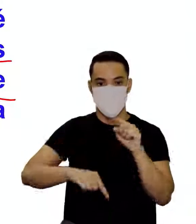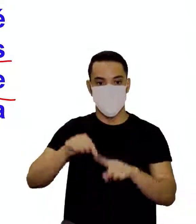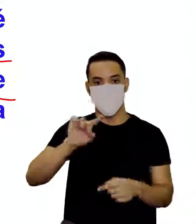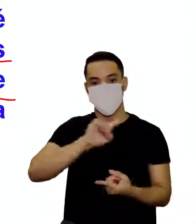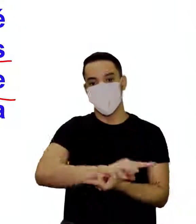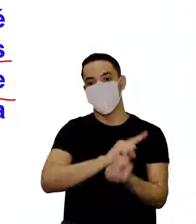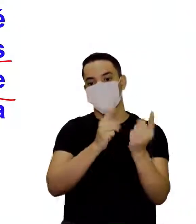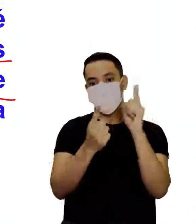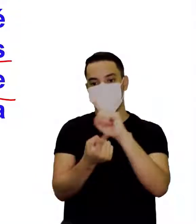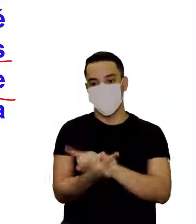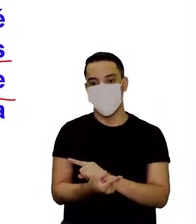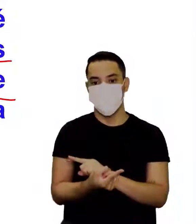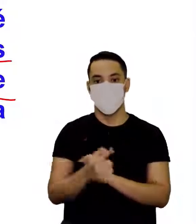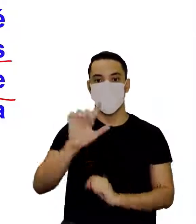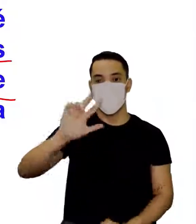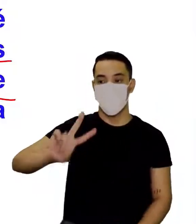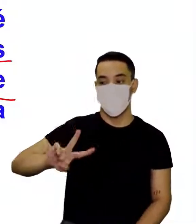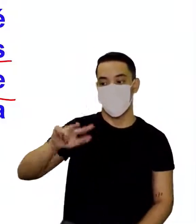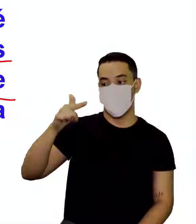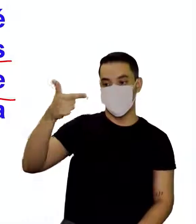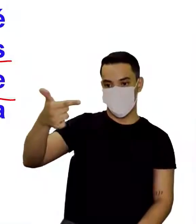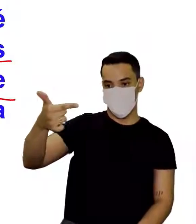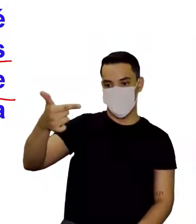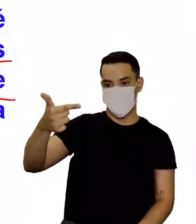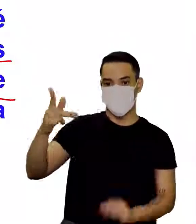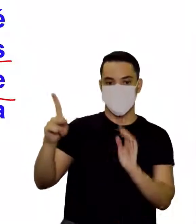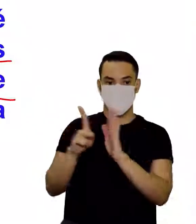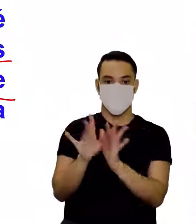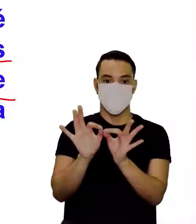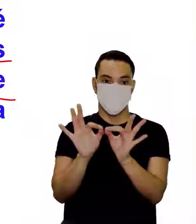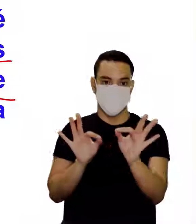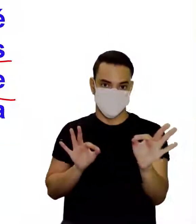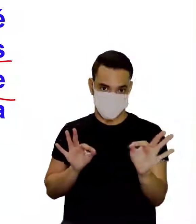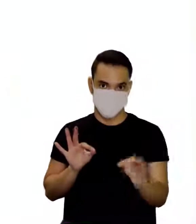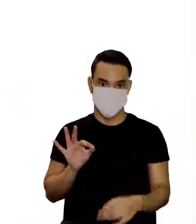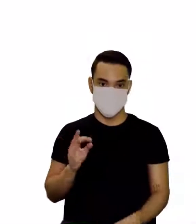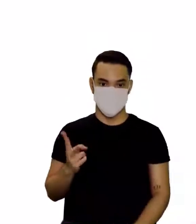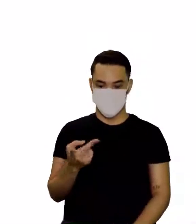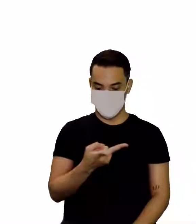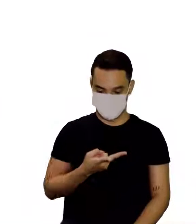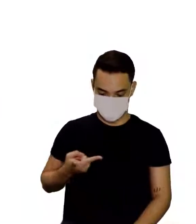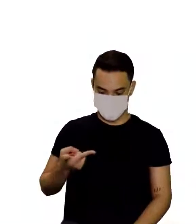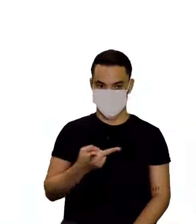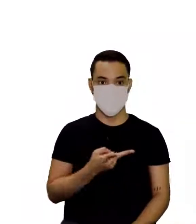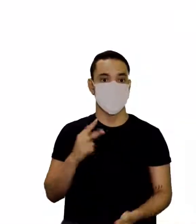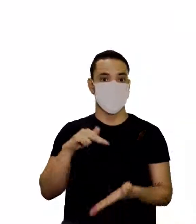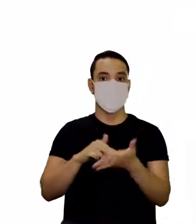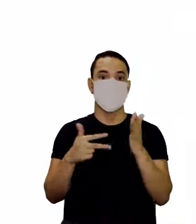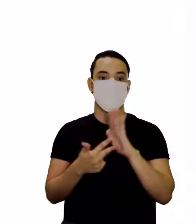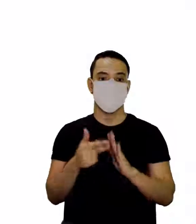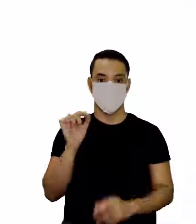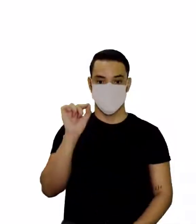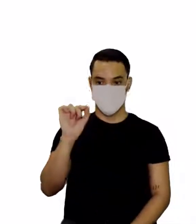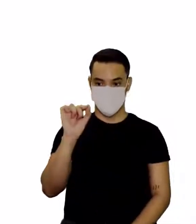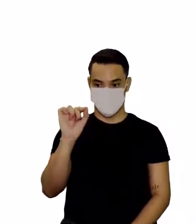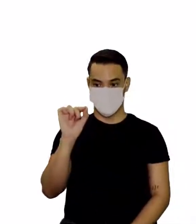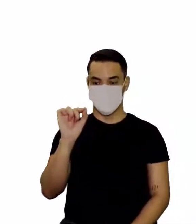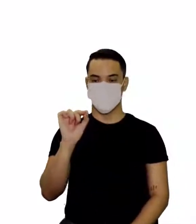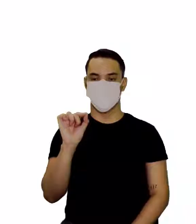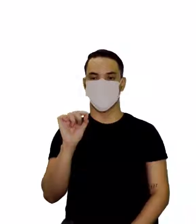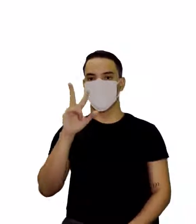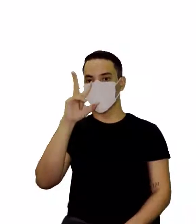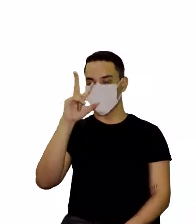inversamente proporcional ao quadrado da distância entre elas. Então, o que que significa? Olha só,